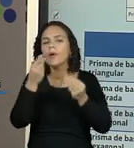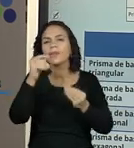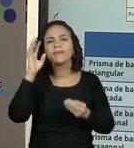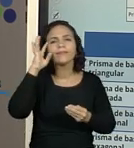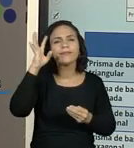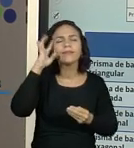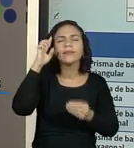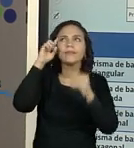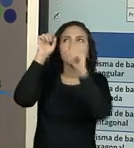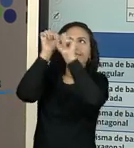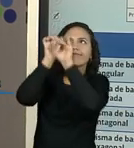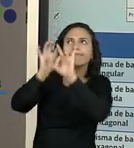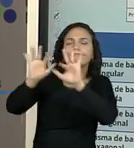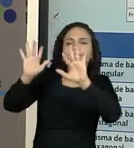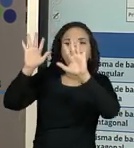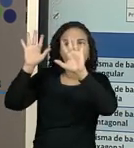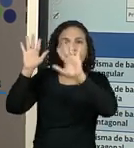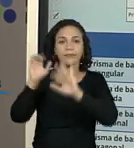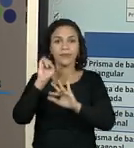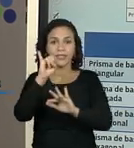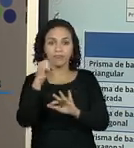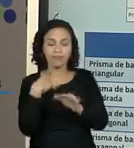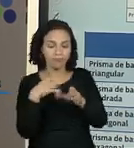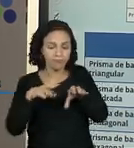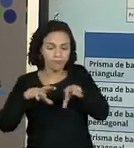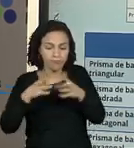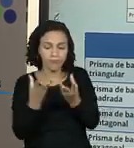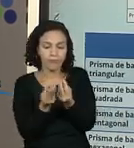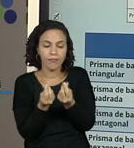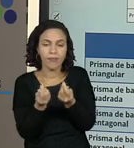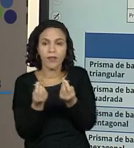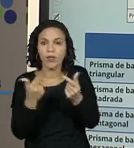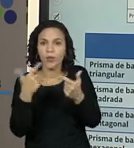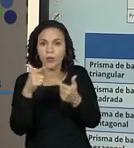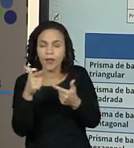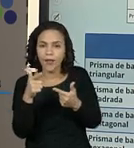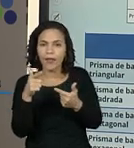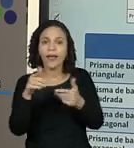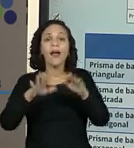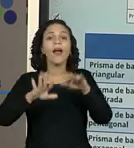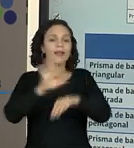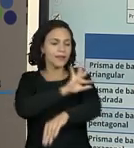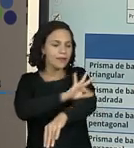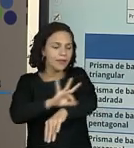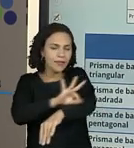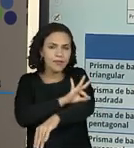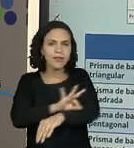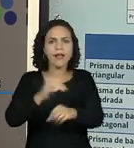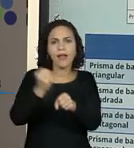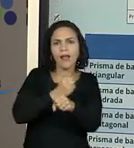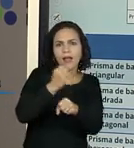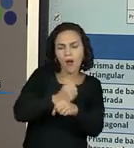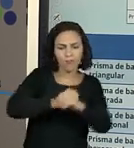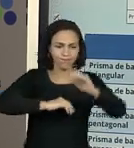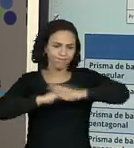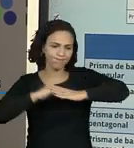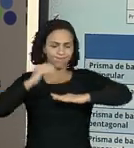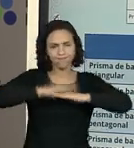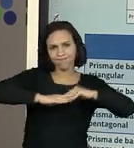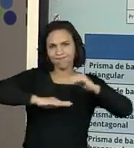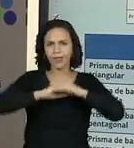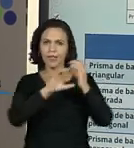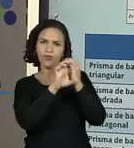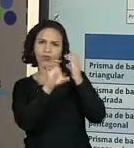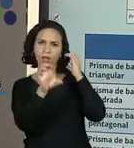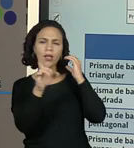representação na cabecinha de vocês, se você não tiver o sólido presente. Tá? É assim que arquiteto, engenheiro, pedreiro, quem constrói a casa trabalha. Ele